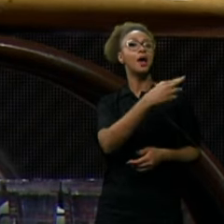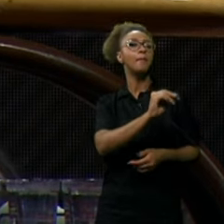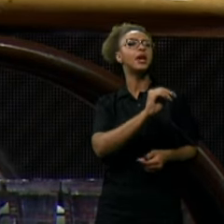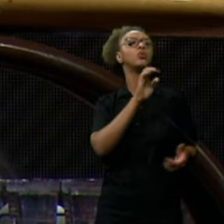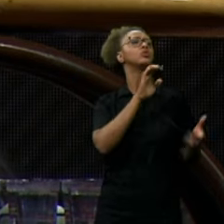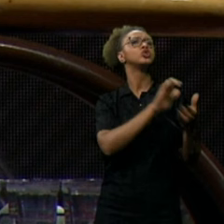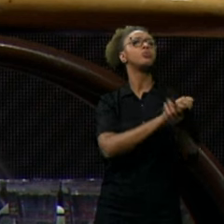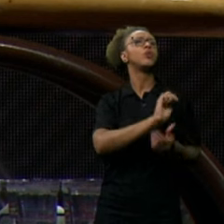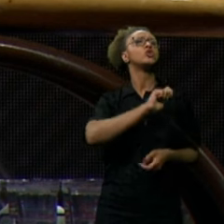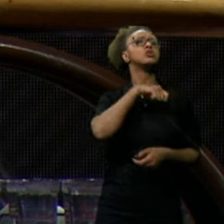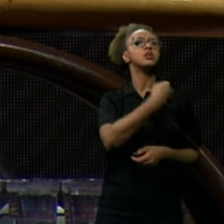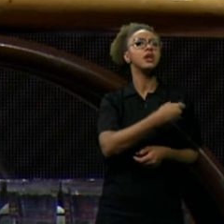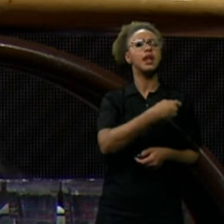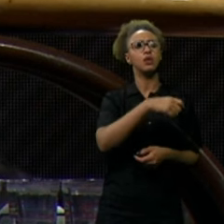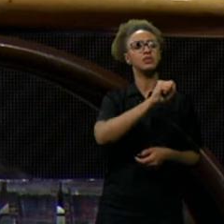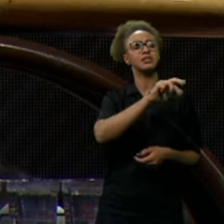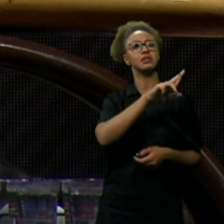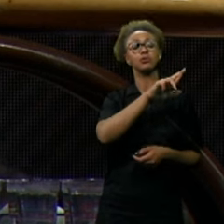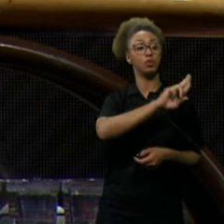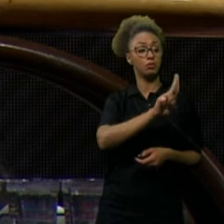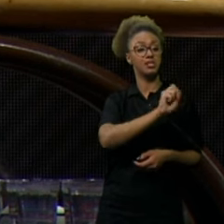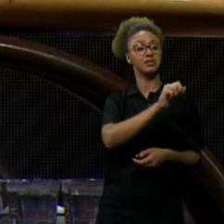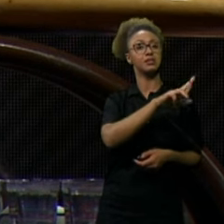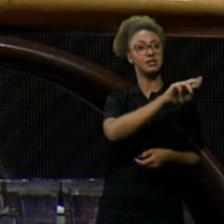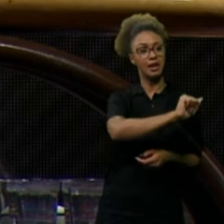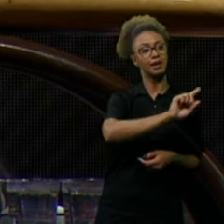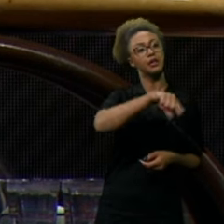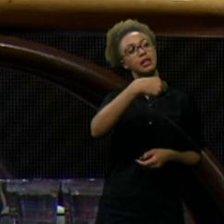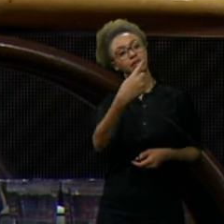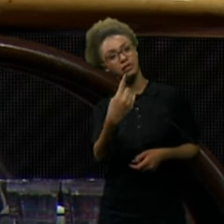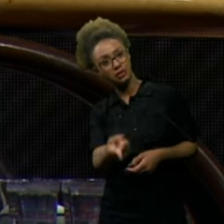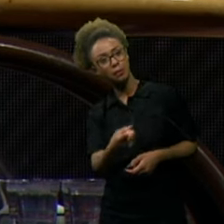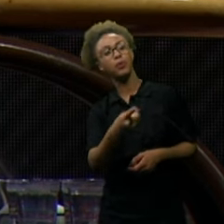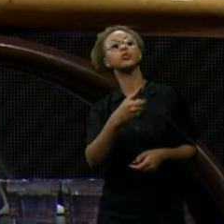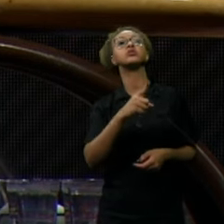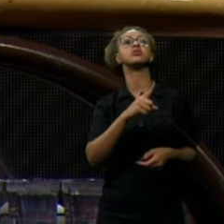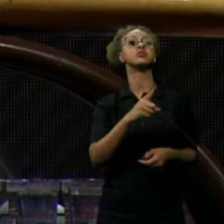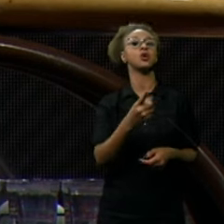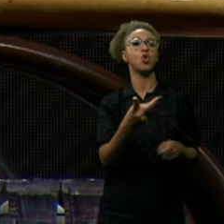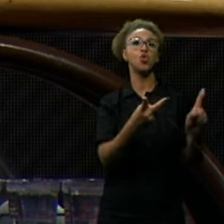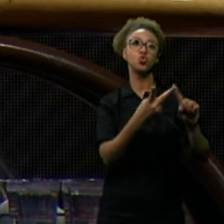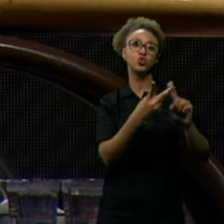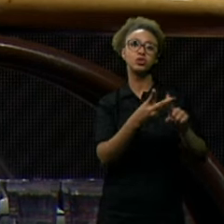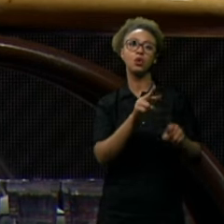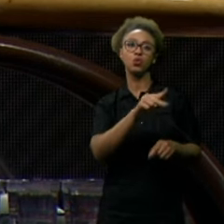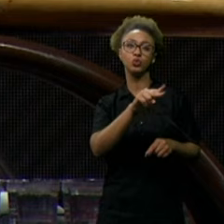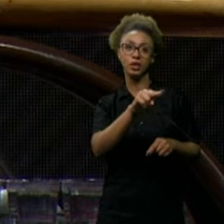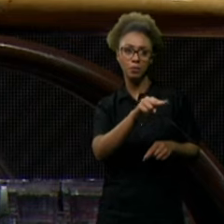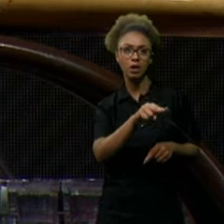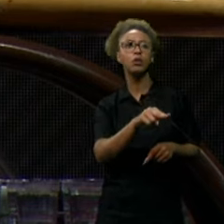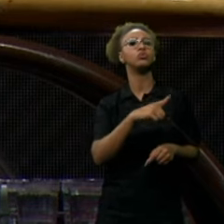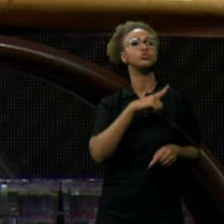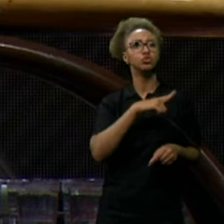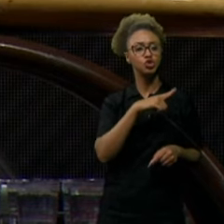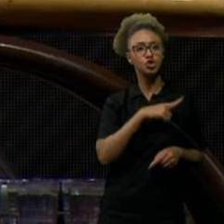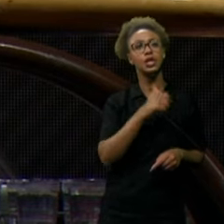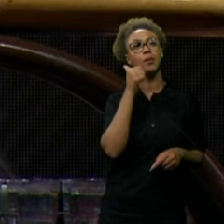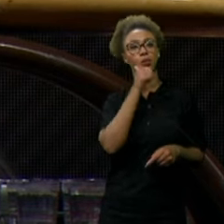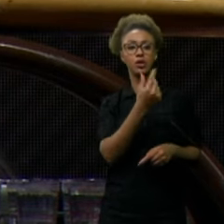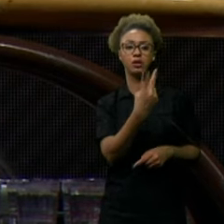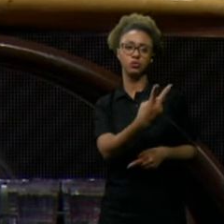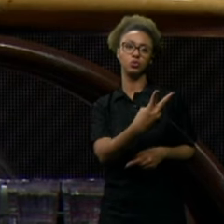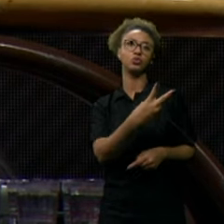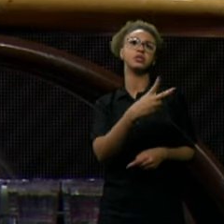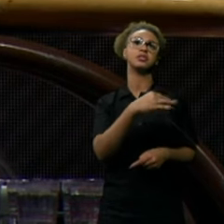o nome da mulher de Naor era milca filha de Aran pai de milca e Discar sarai era estéreo não tinha filhos